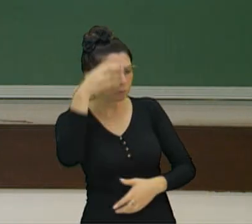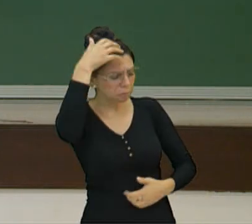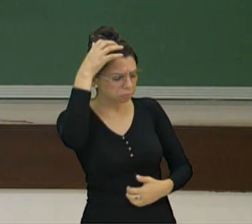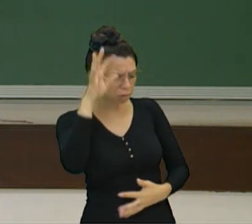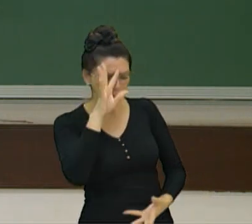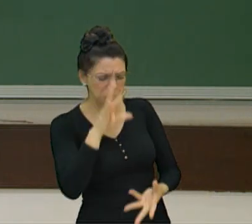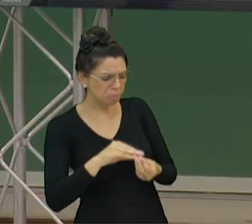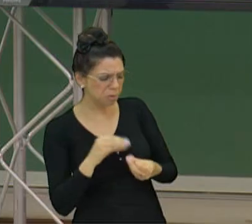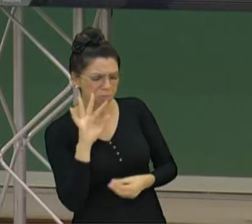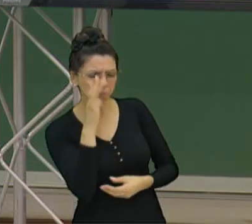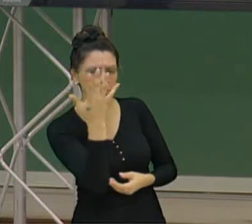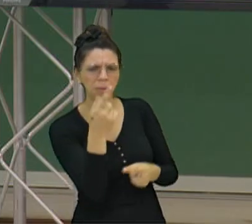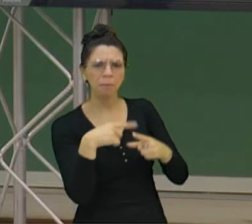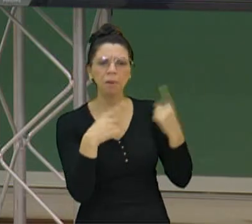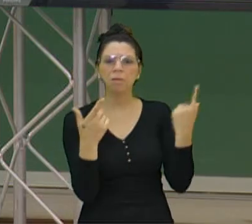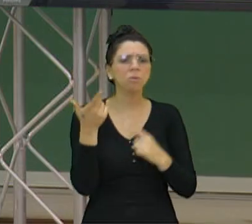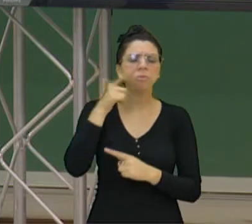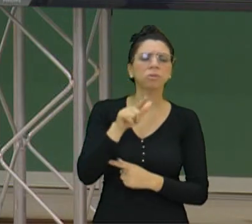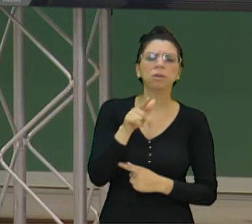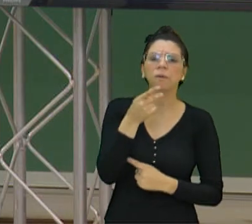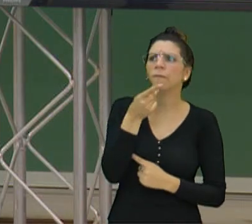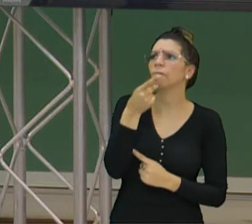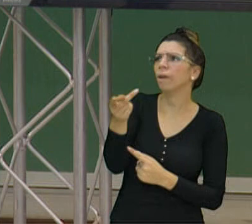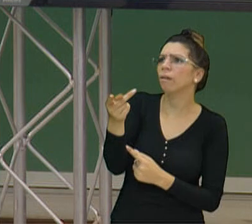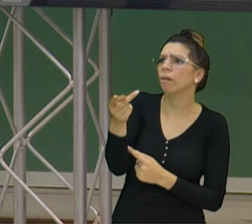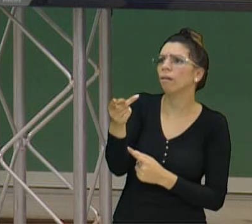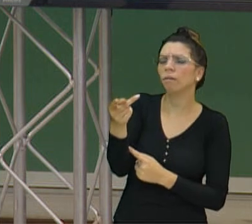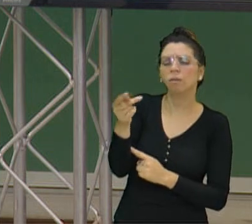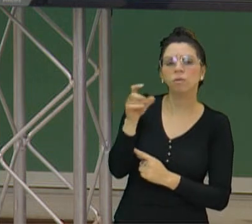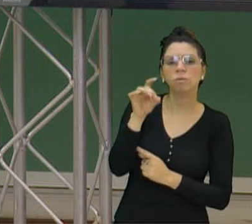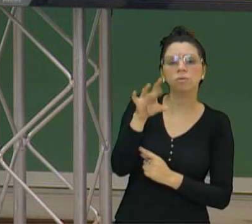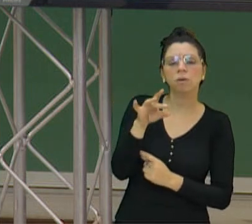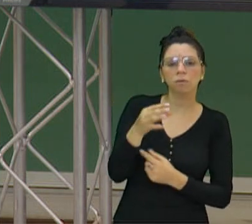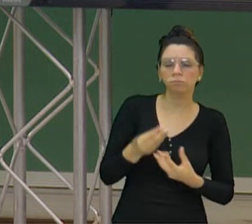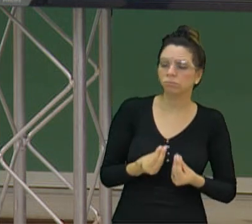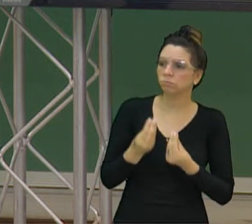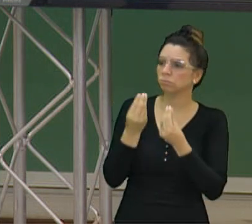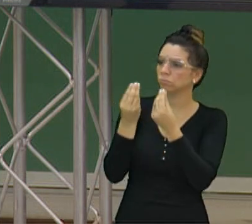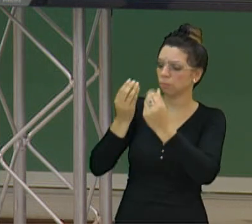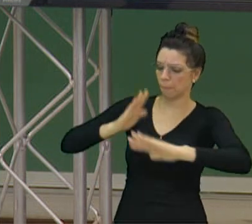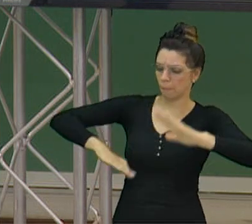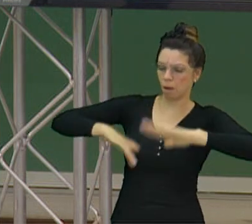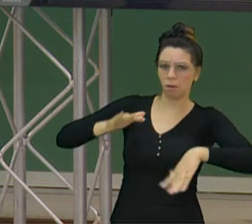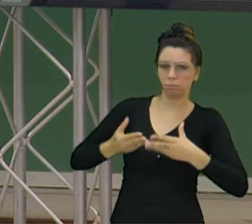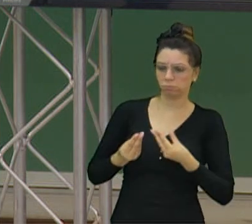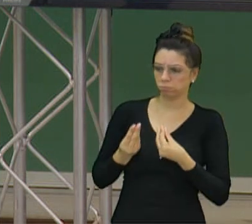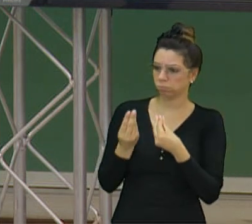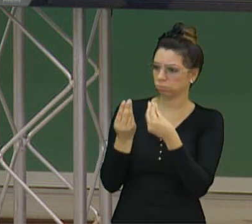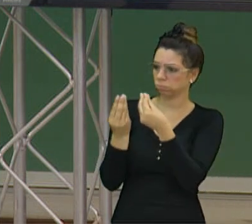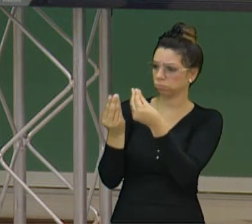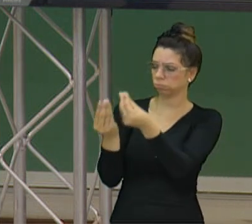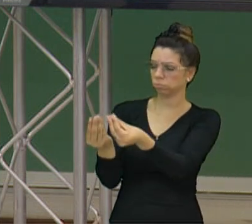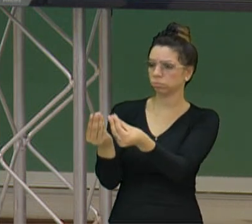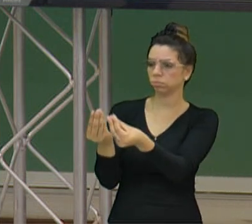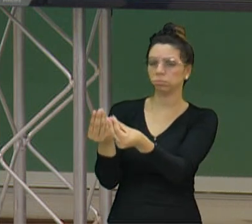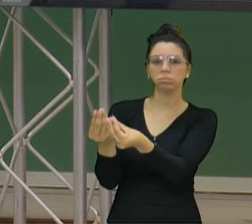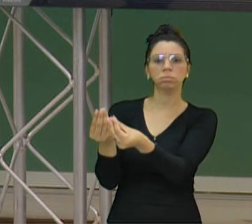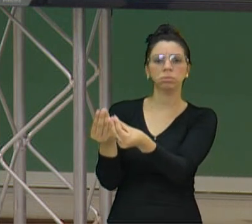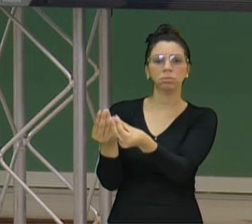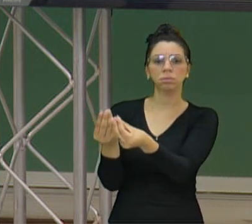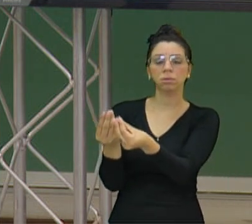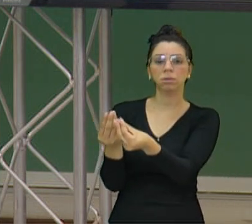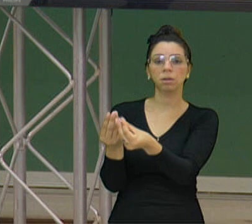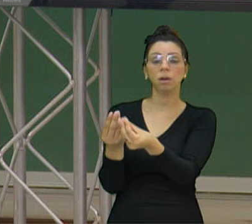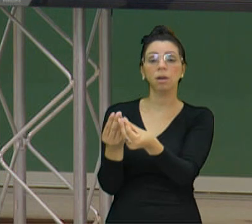estava acontecendo, mas ele não conseguiu falar muito. Ele somente deu o tambor de presente para ela e disse que ela levasse para